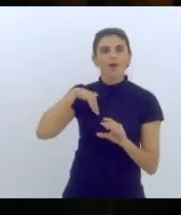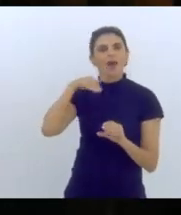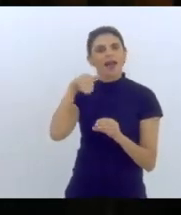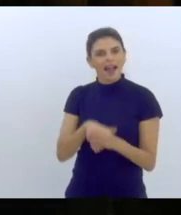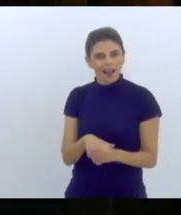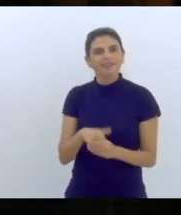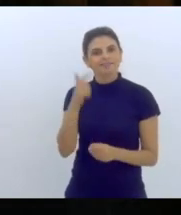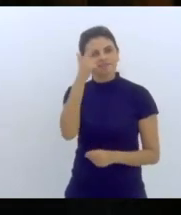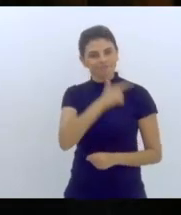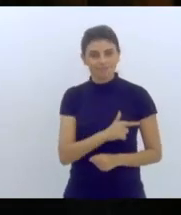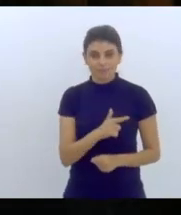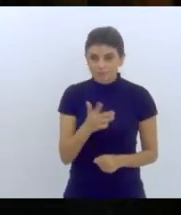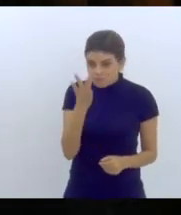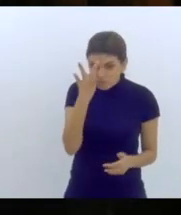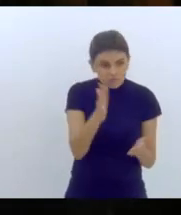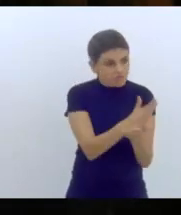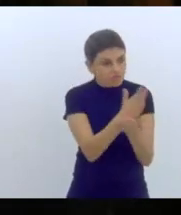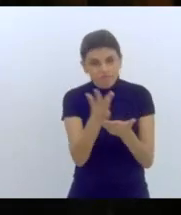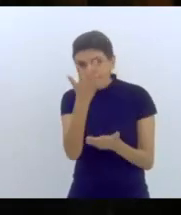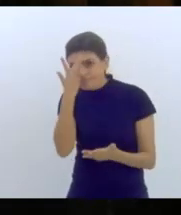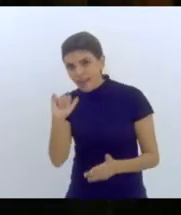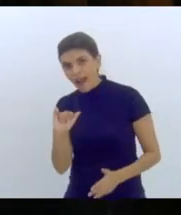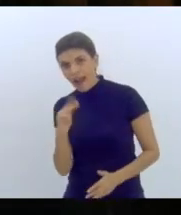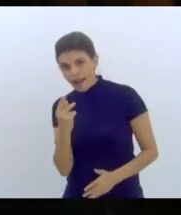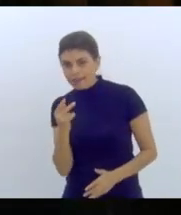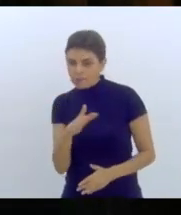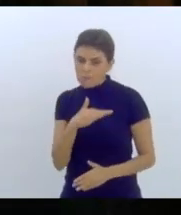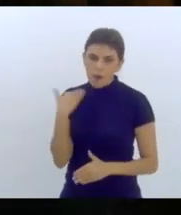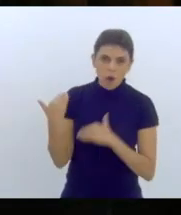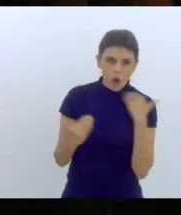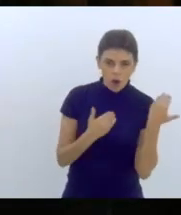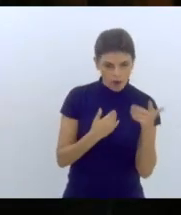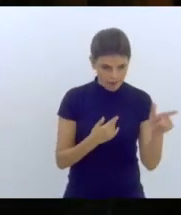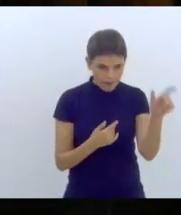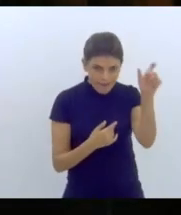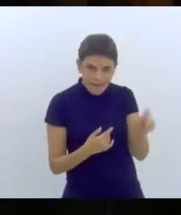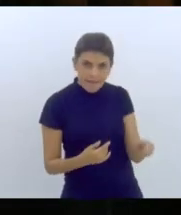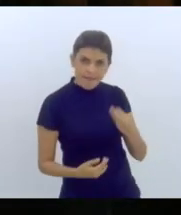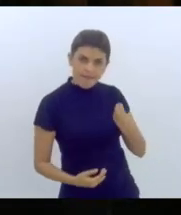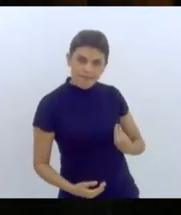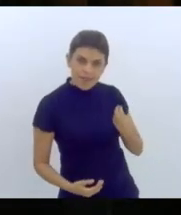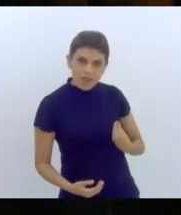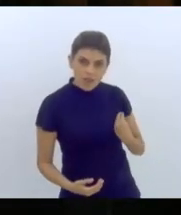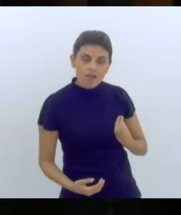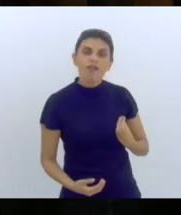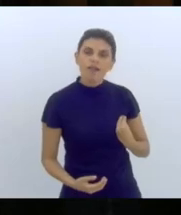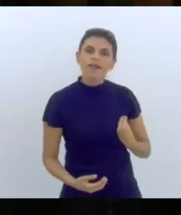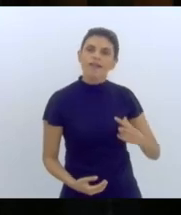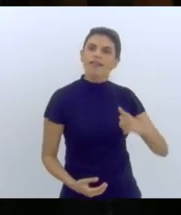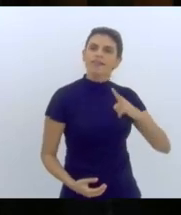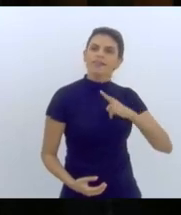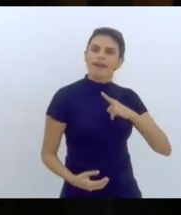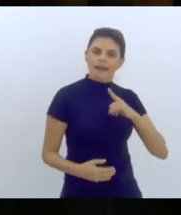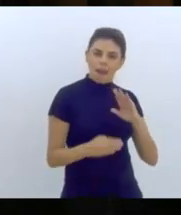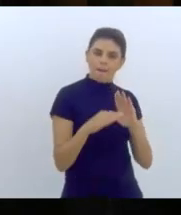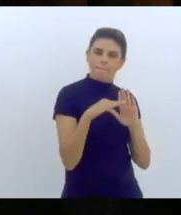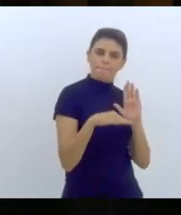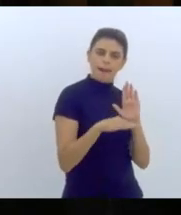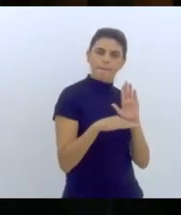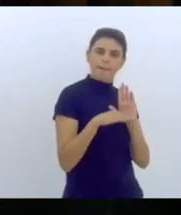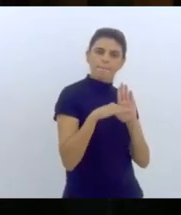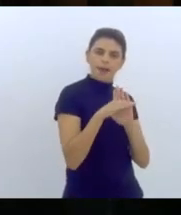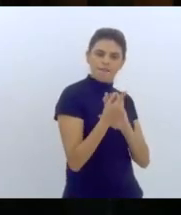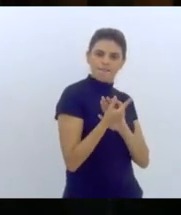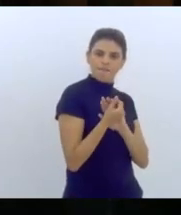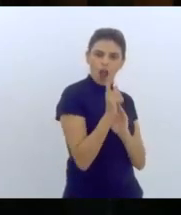isso, quando alguém aqui acha que uma pessoa deve morrer e a outra deve viver, quando coloca, escalona o preço da